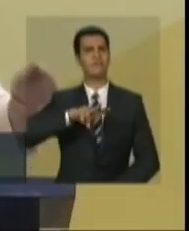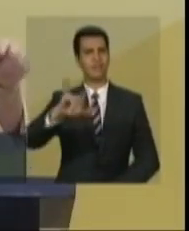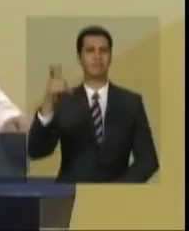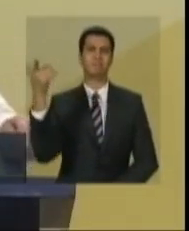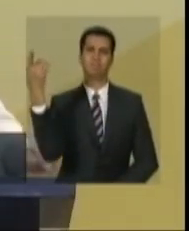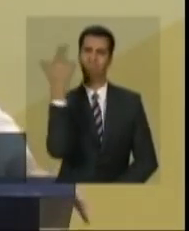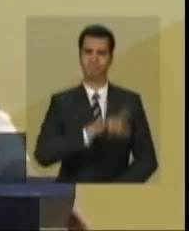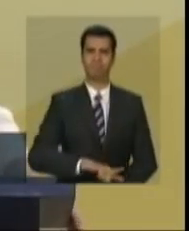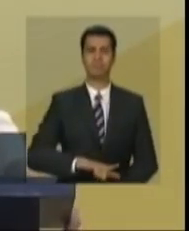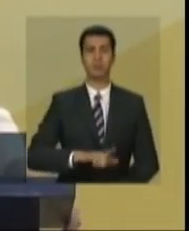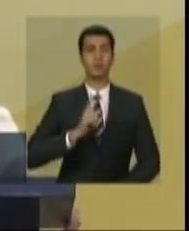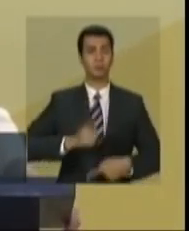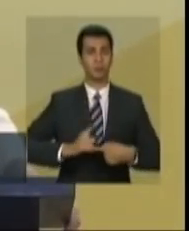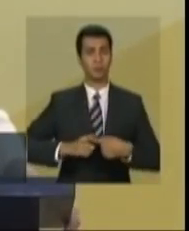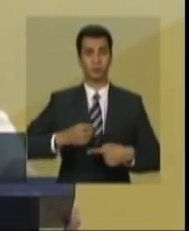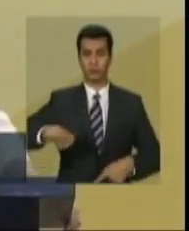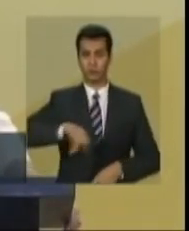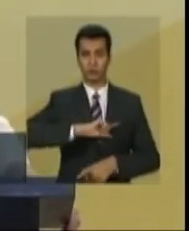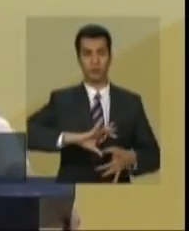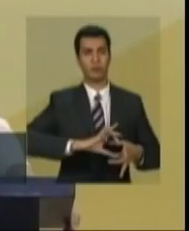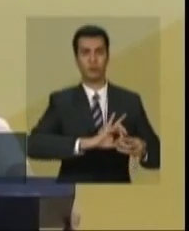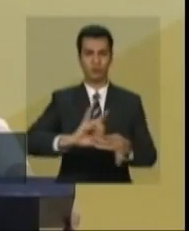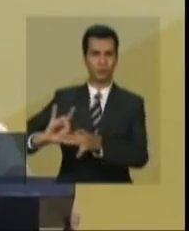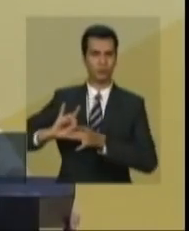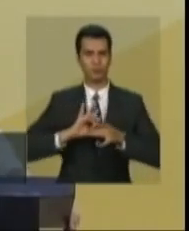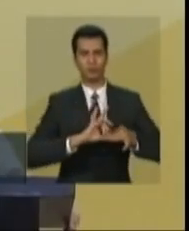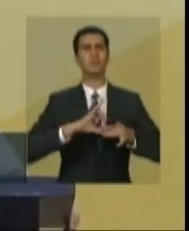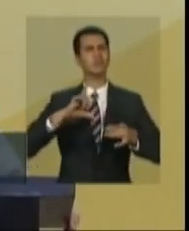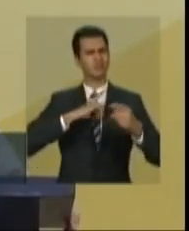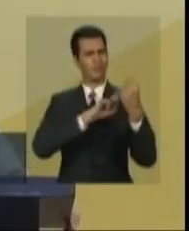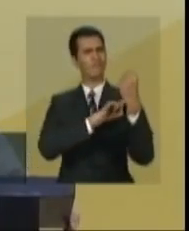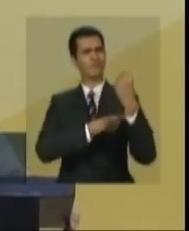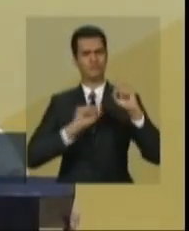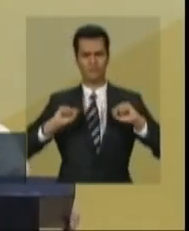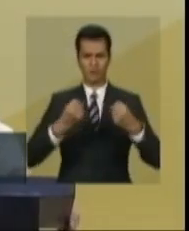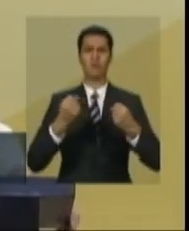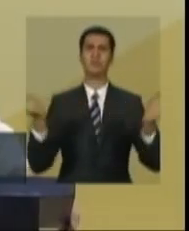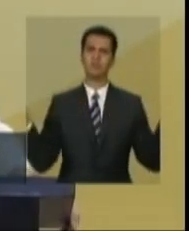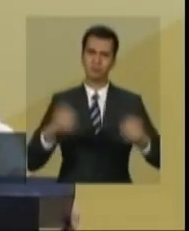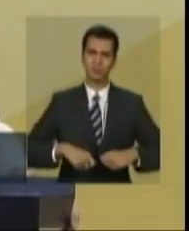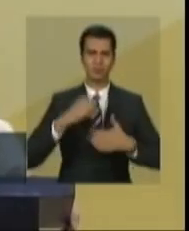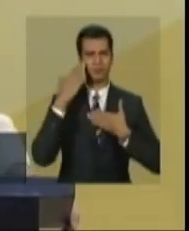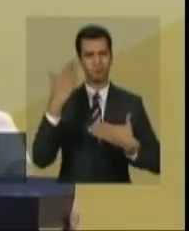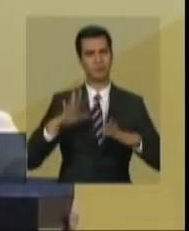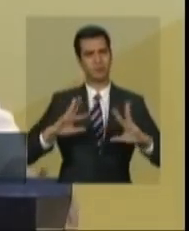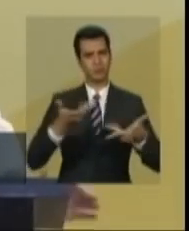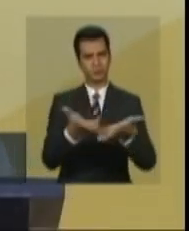porque juntos nós temos a força para fazê-lo. Muito obrigado a todos.